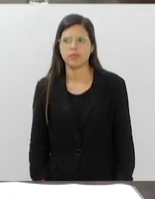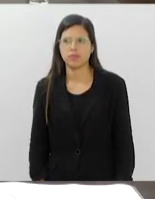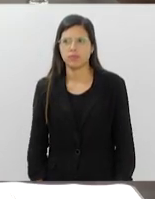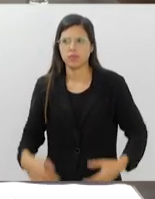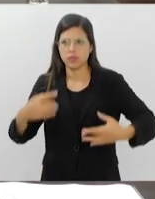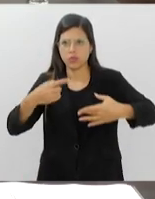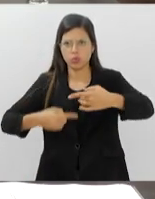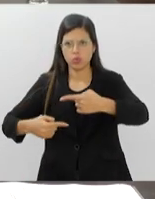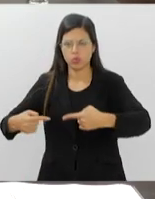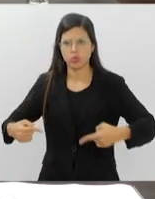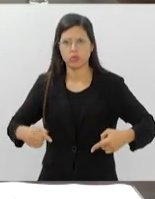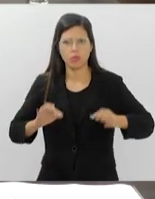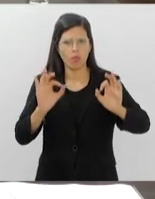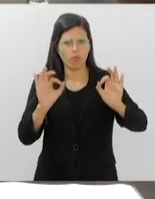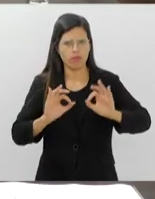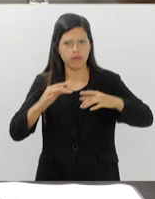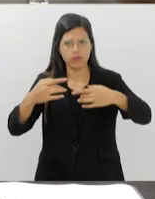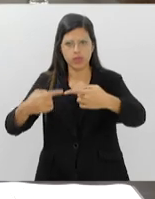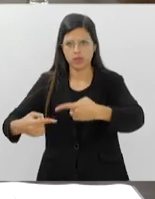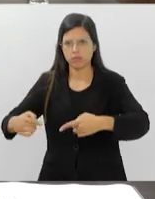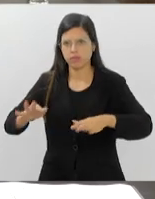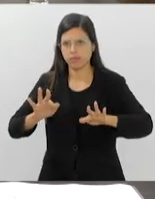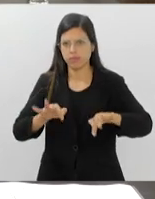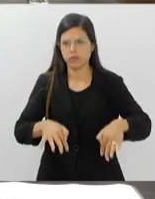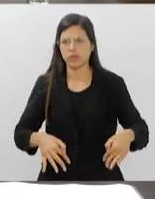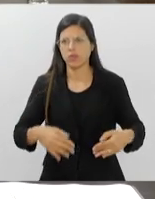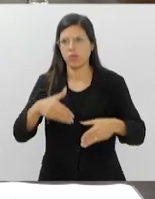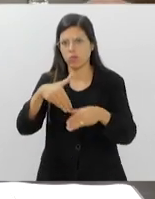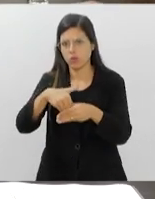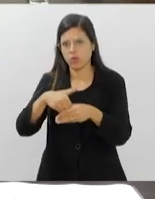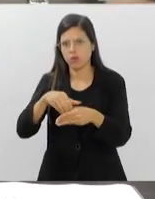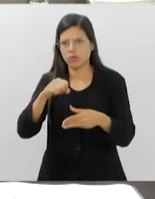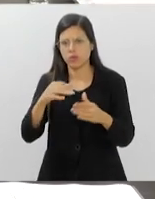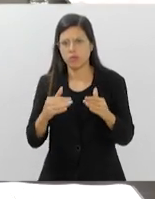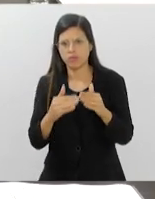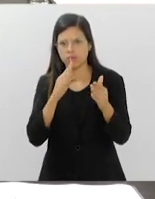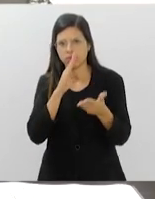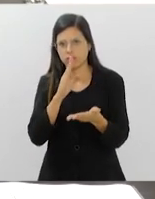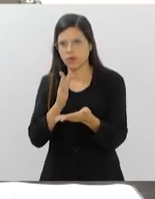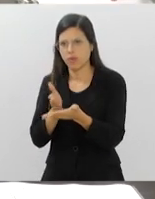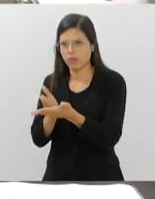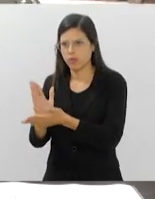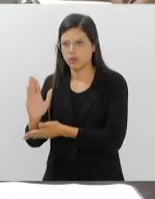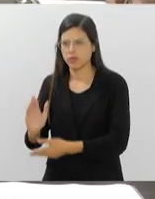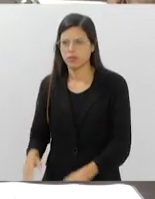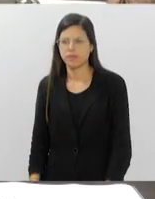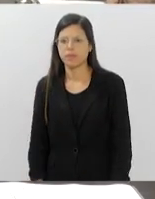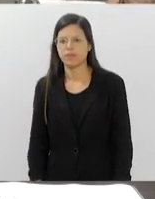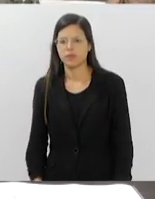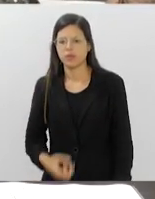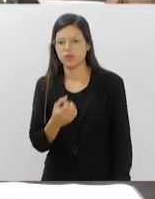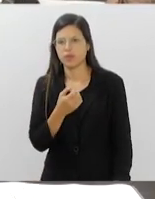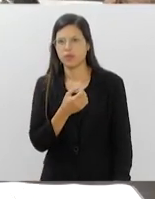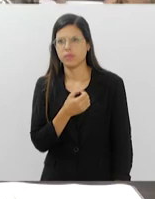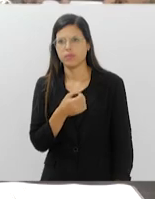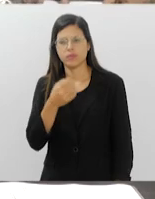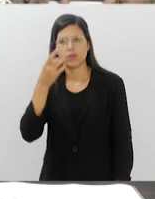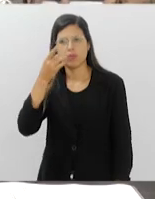Em discussão. Não havendo quem queira discutir, encerrada a discussão, em votação, senhores que aprovam, permaneçam como estão, aprovado.